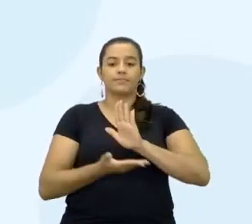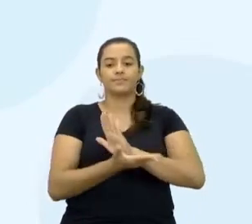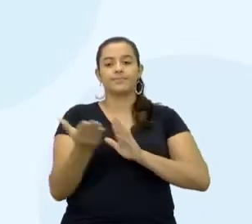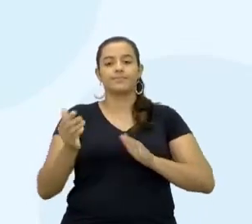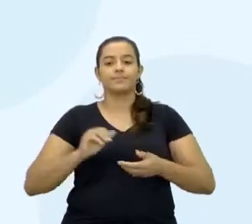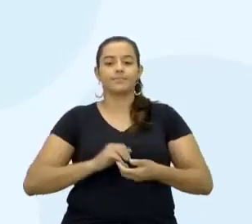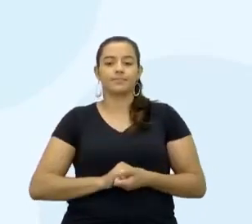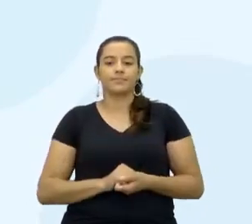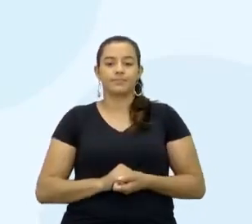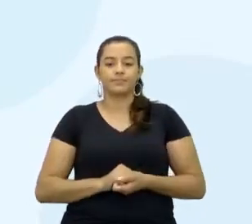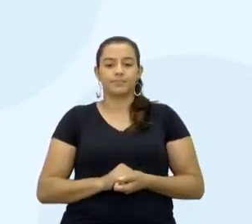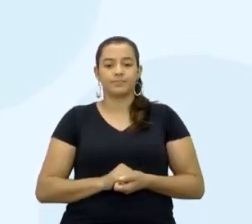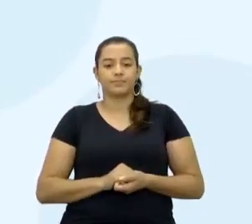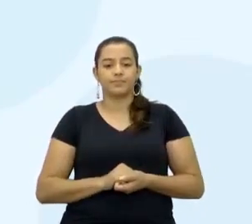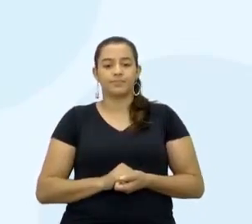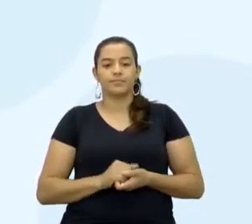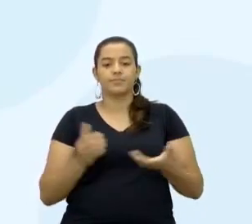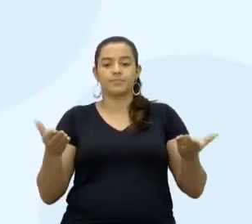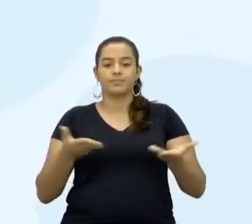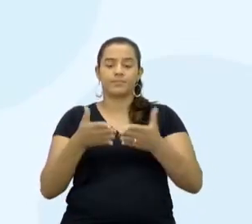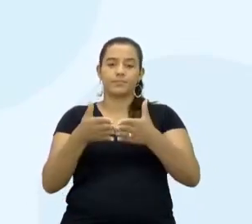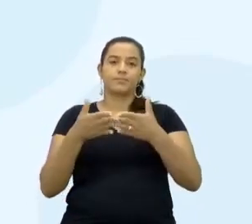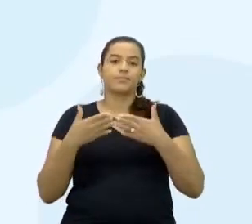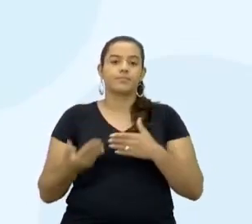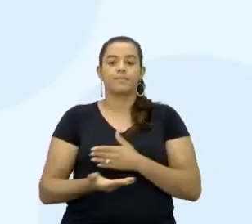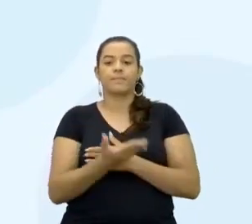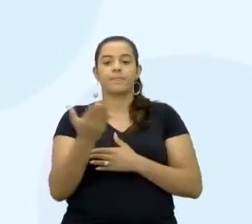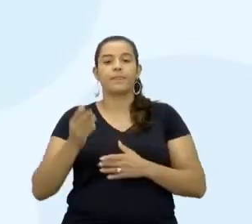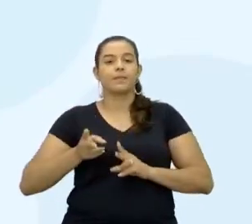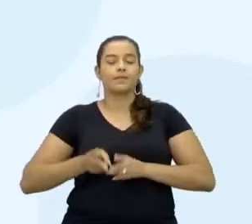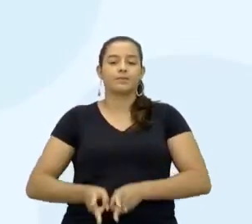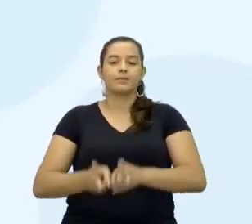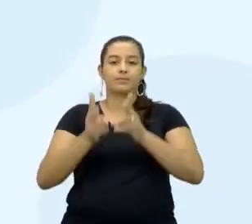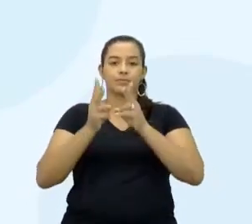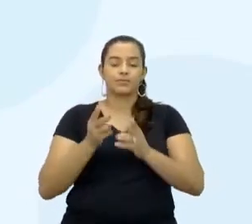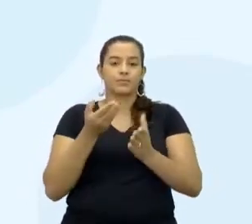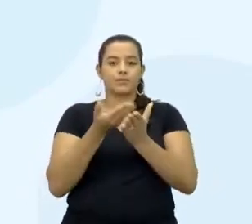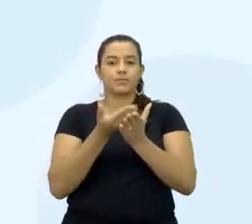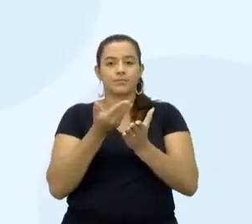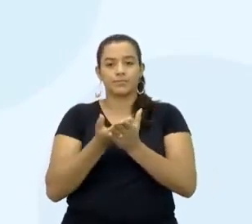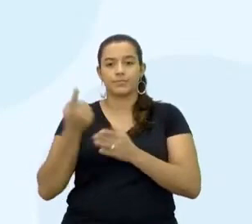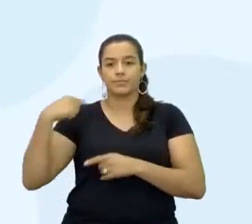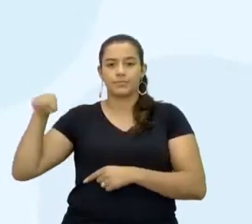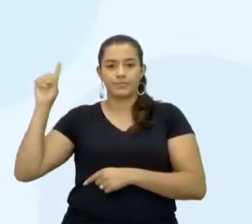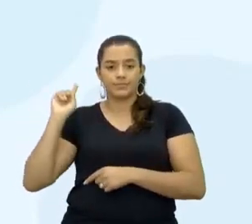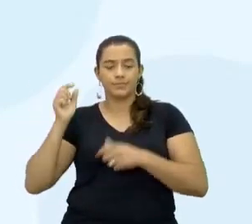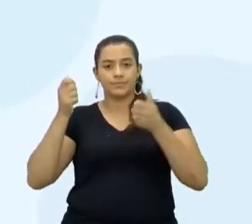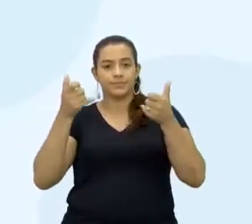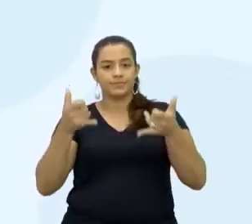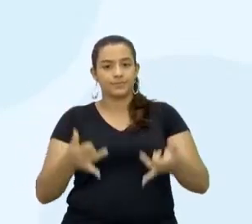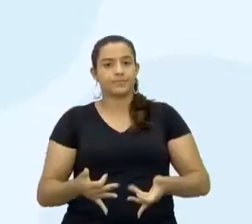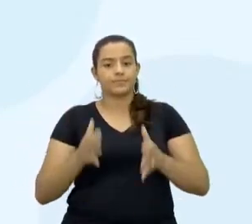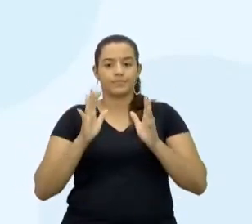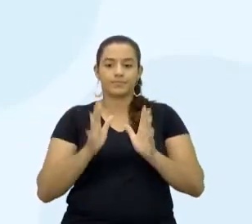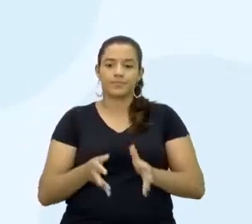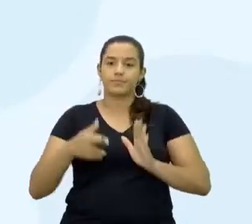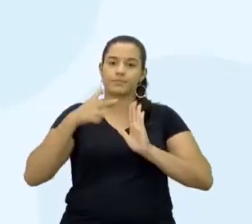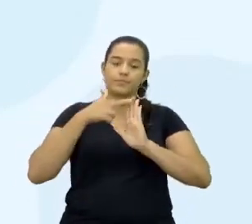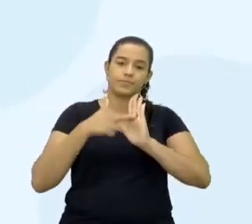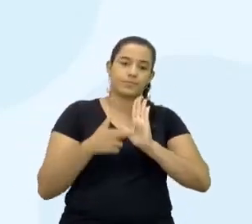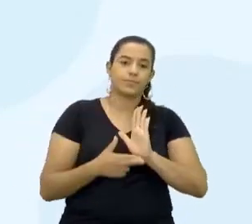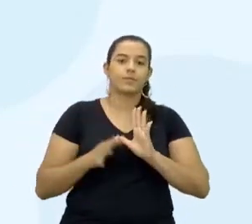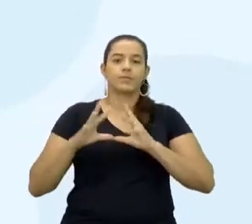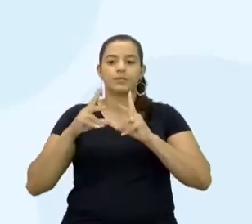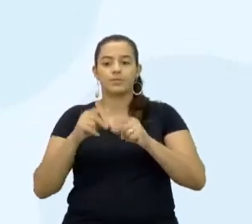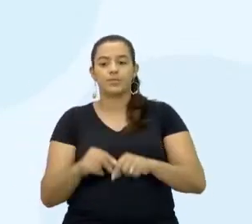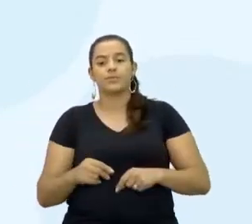lá. Eu pedi para vocês continuarem esses estudos na aula passada, né, fazendo relatórios, essas